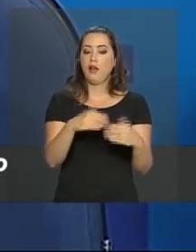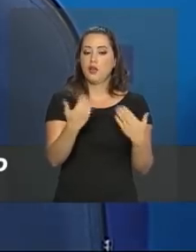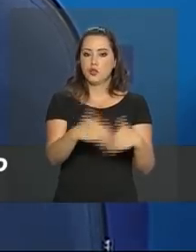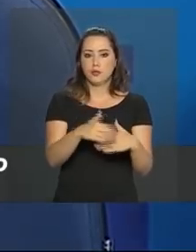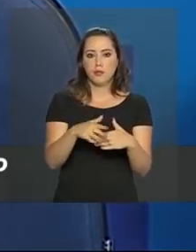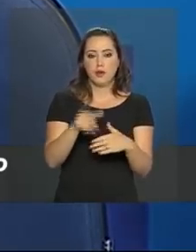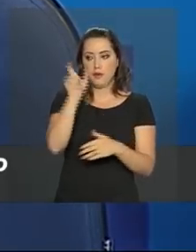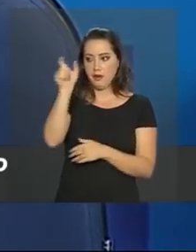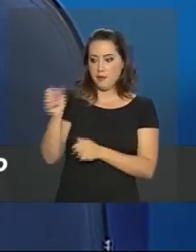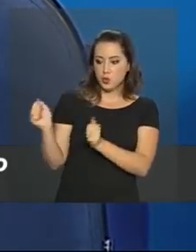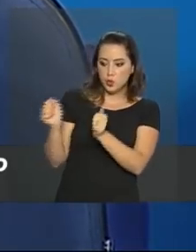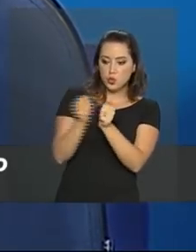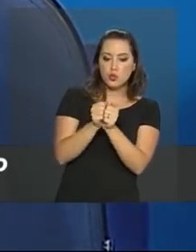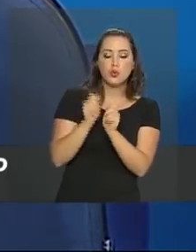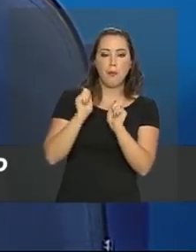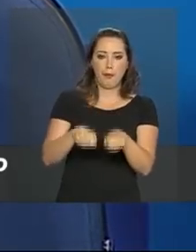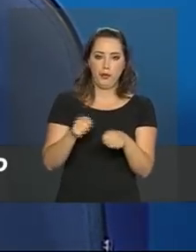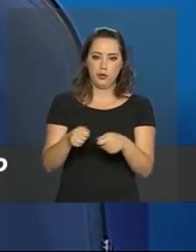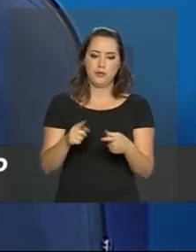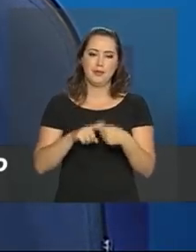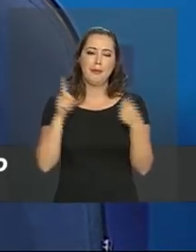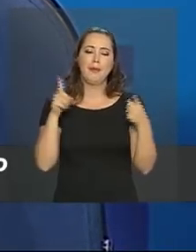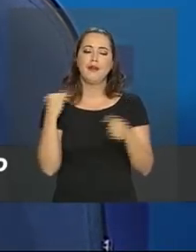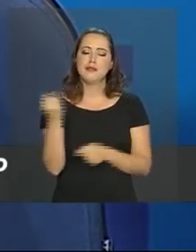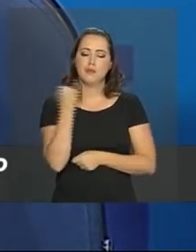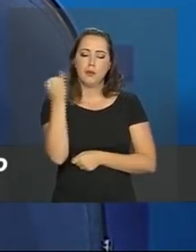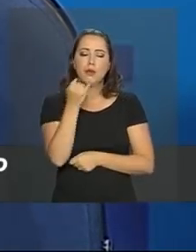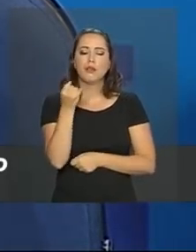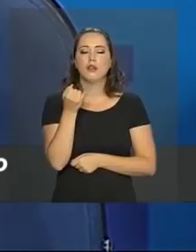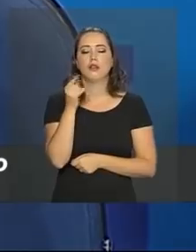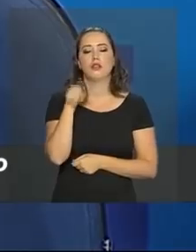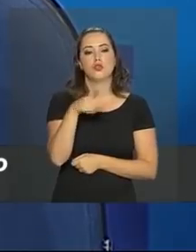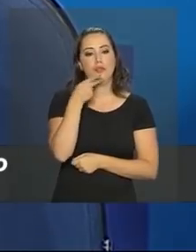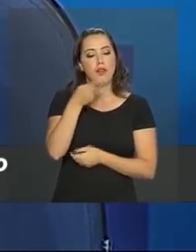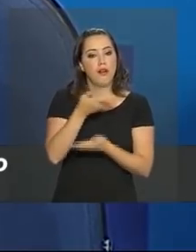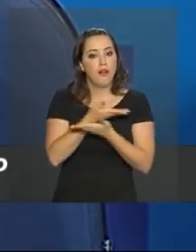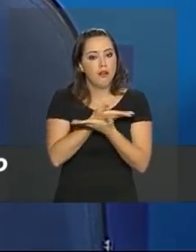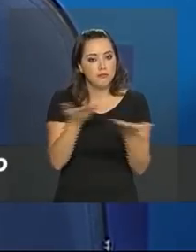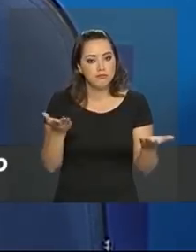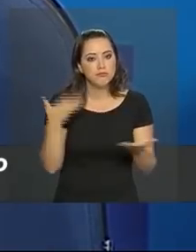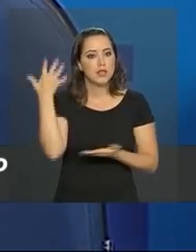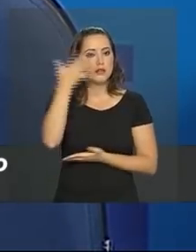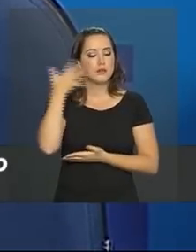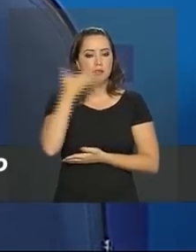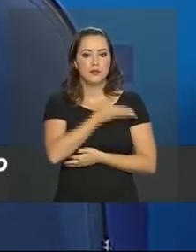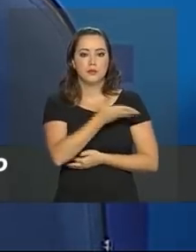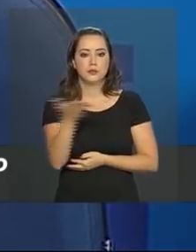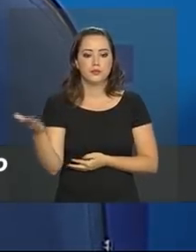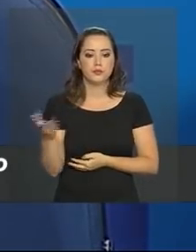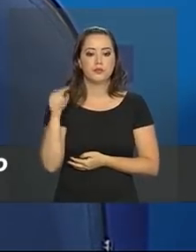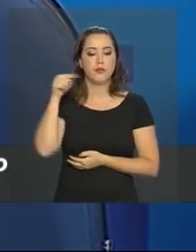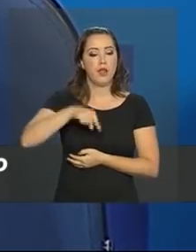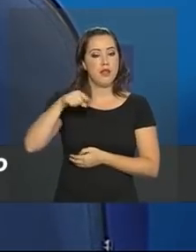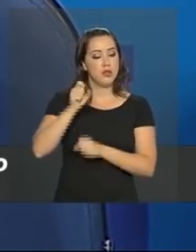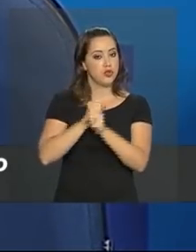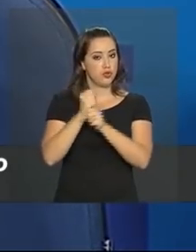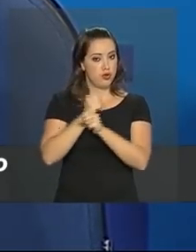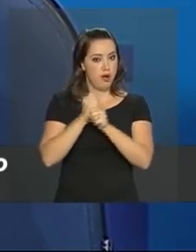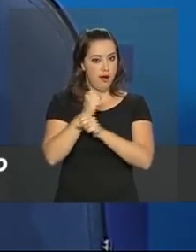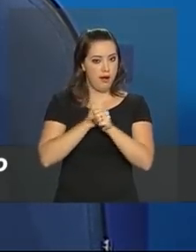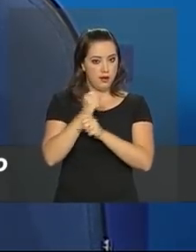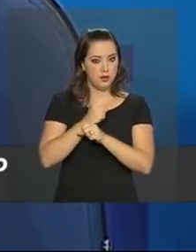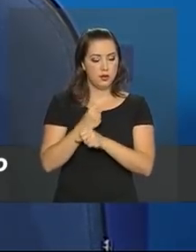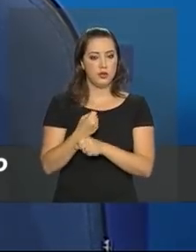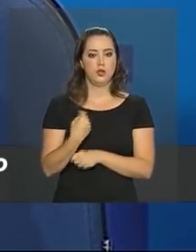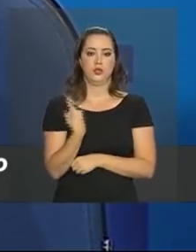que alguém te traga essa identificação é uma coisa muito importante pra dizer e esclarecer os senhores neste ano ainda não estamos